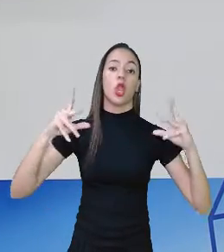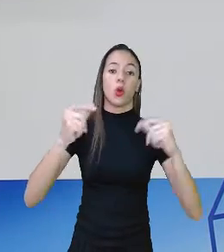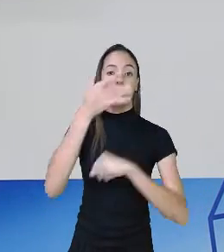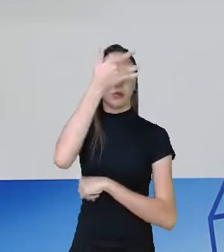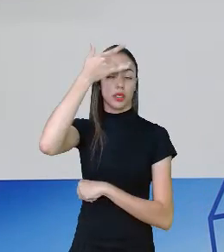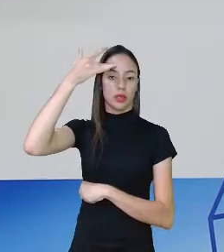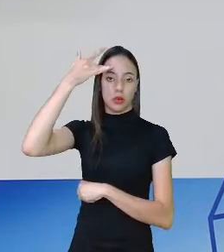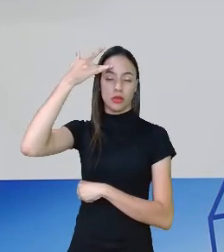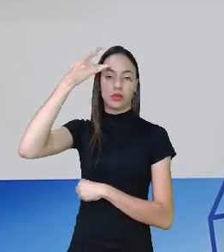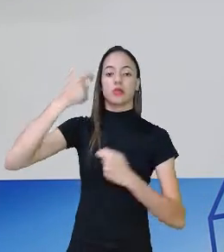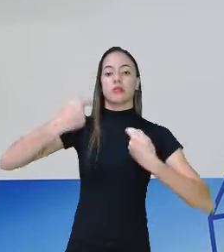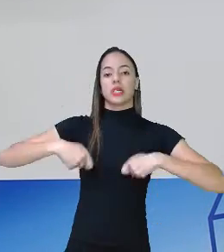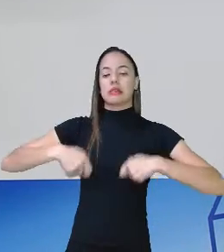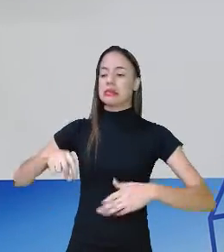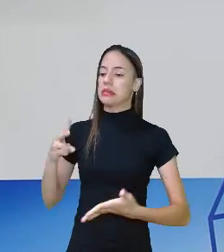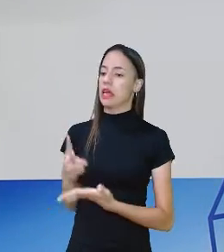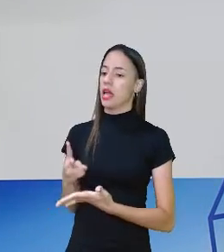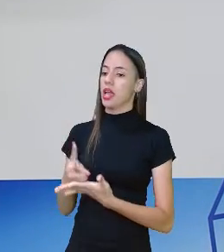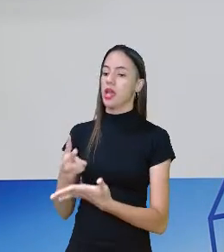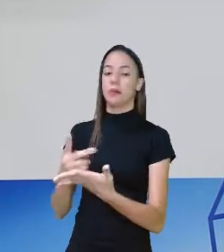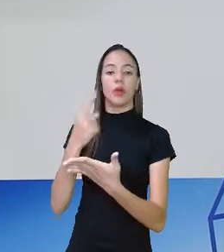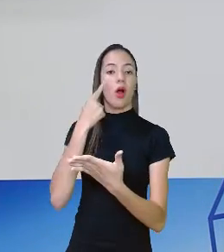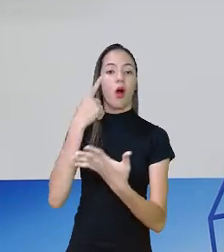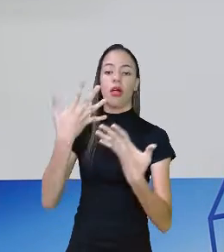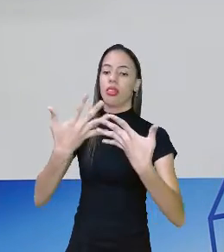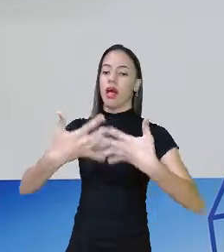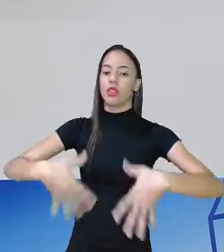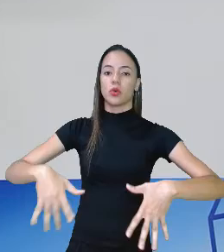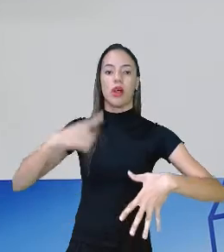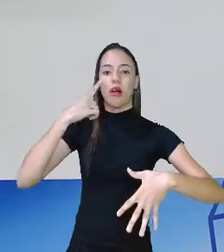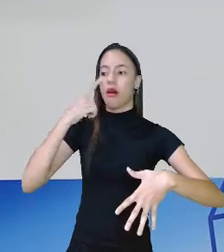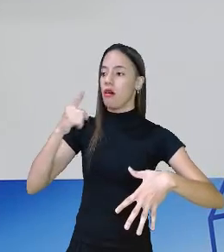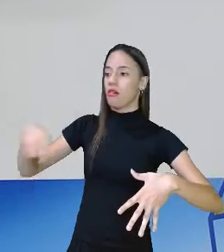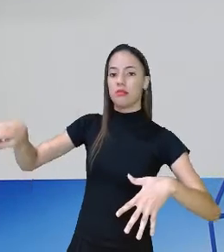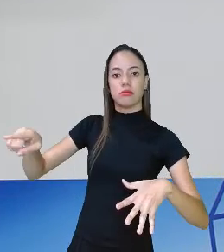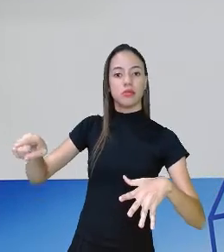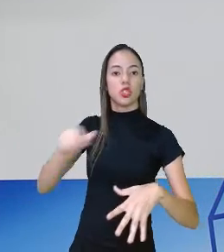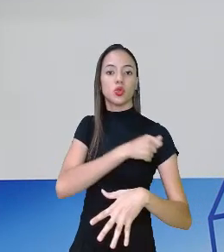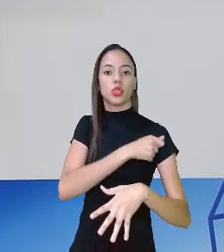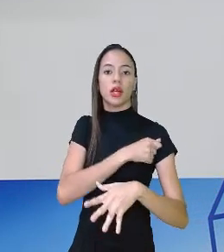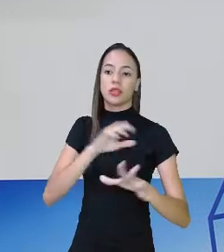maneira cada vez mais espontânea esses estudantes.